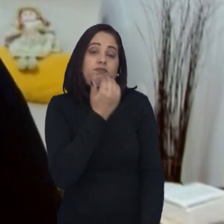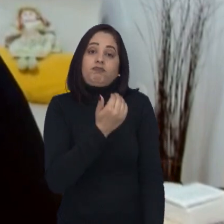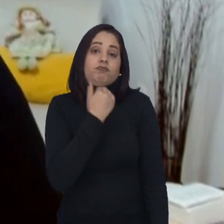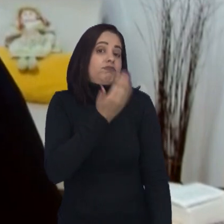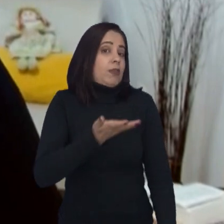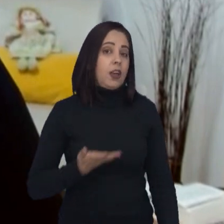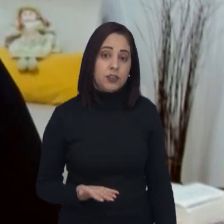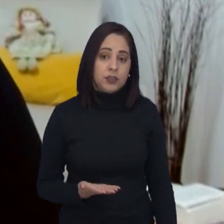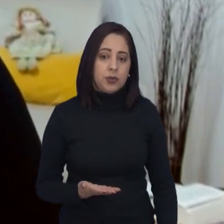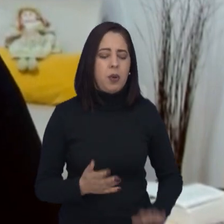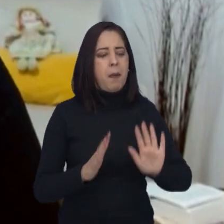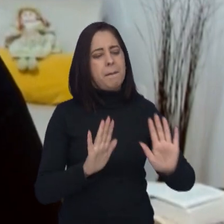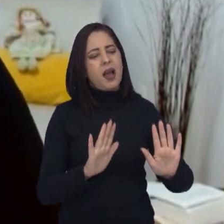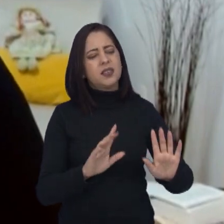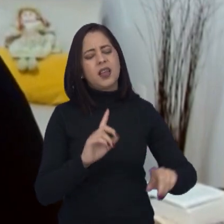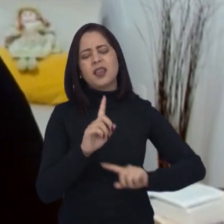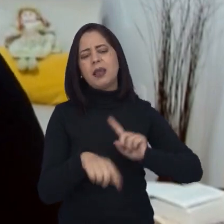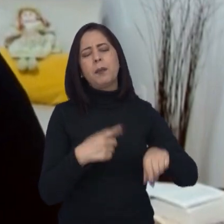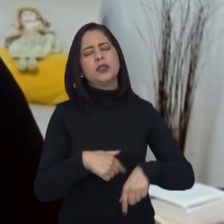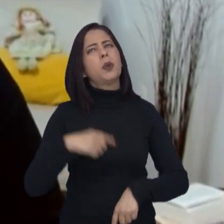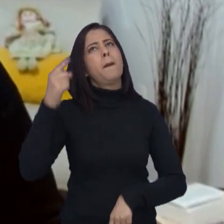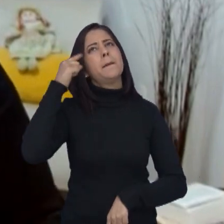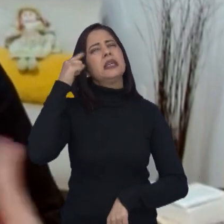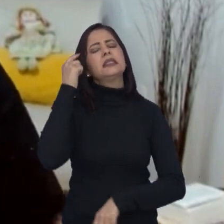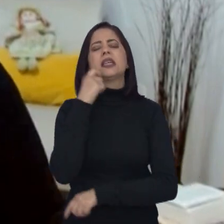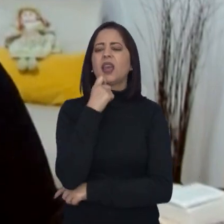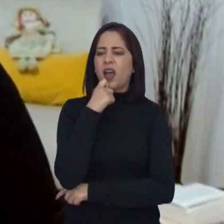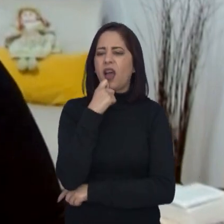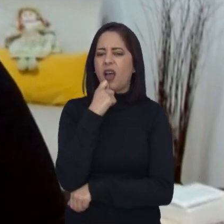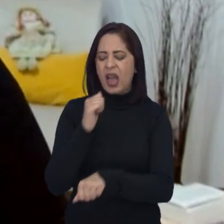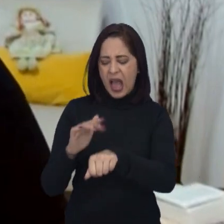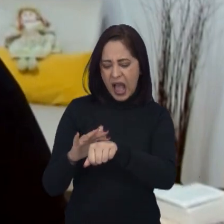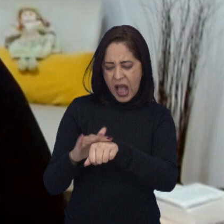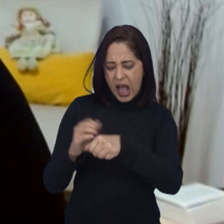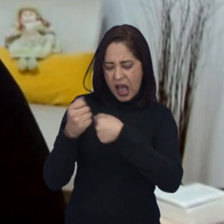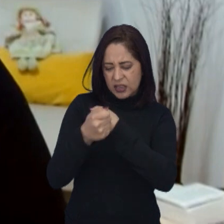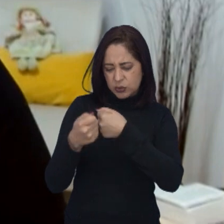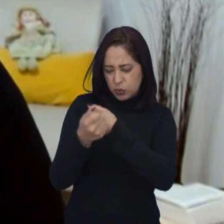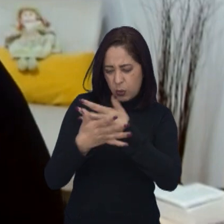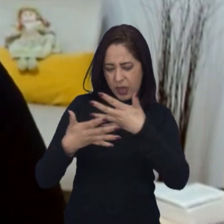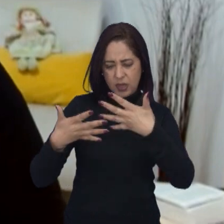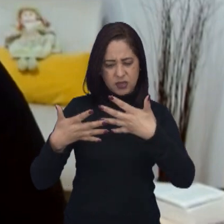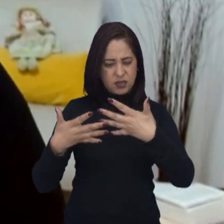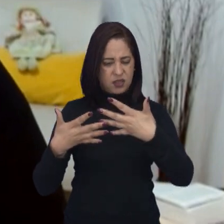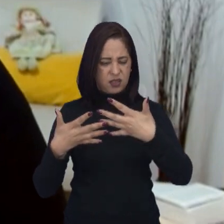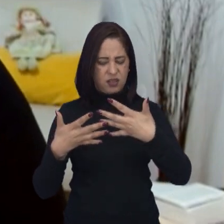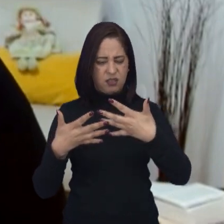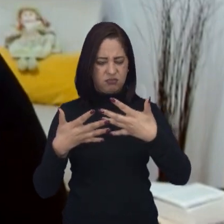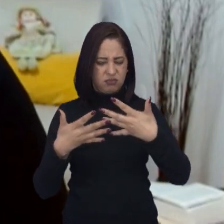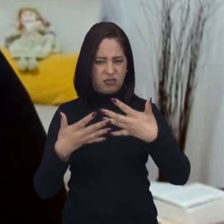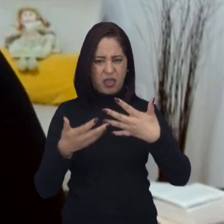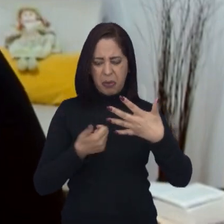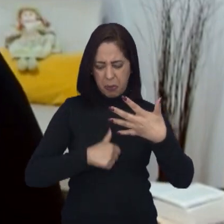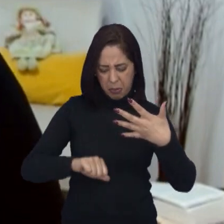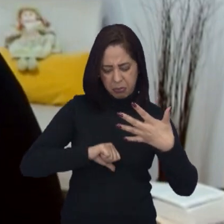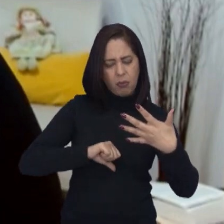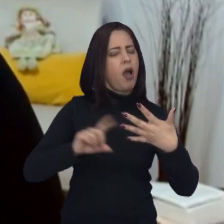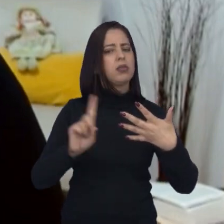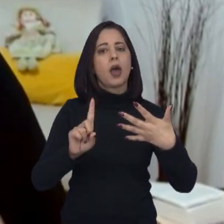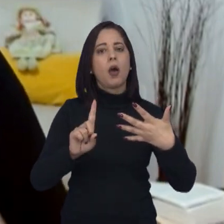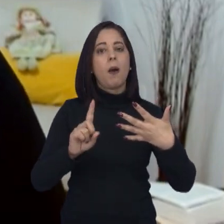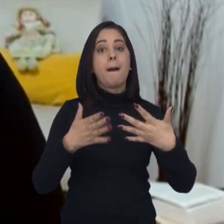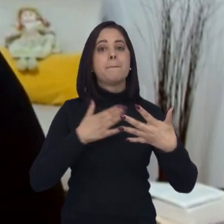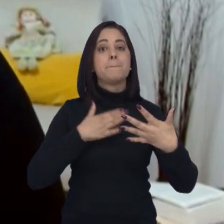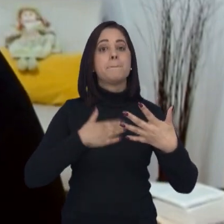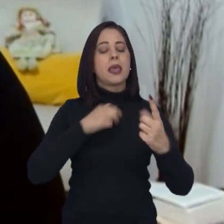entender que eu tinha uma missão, o vitiligo não tinha vindo para mim como algo qualquer. foi então